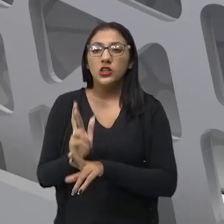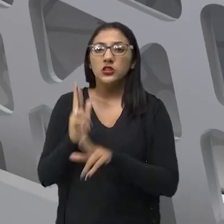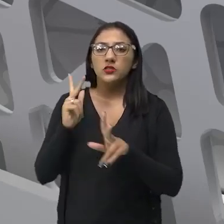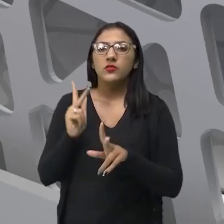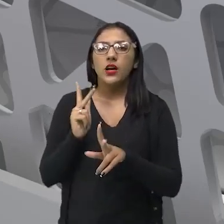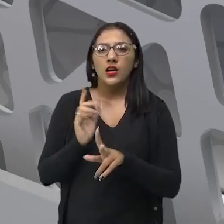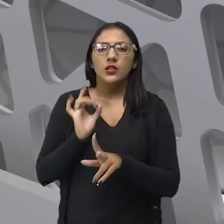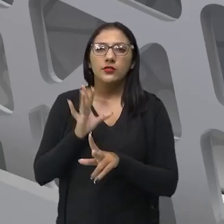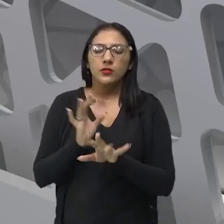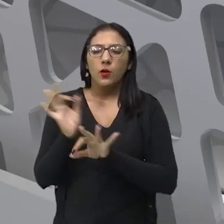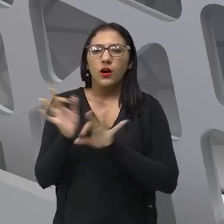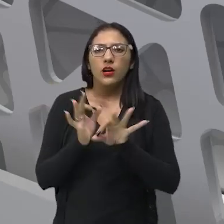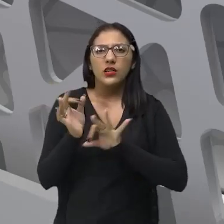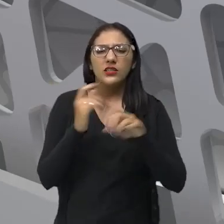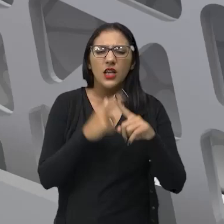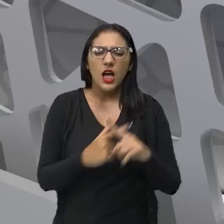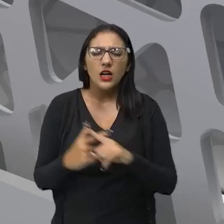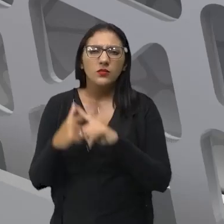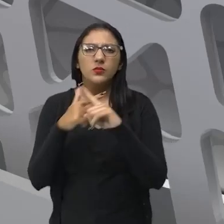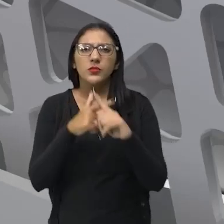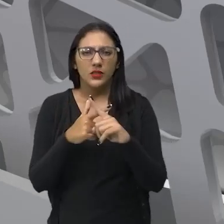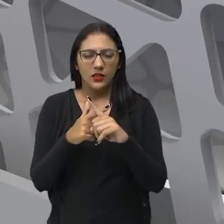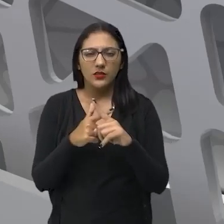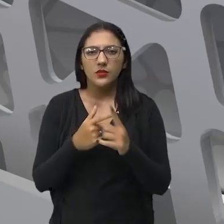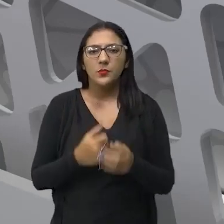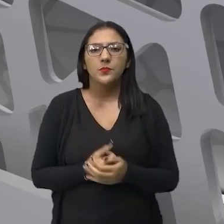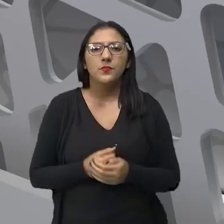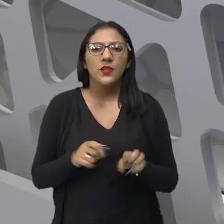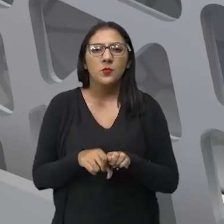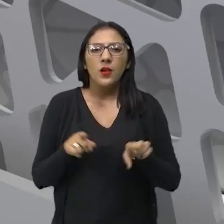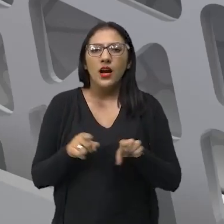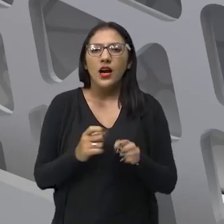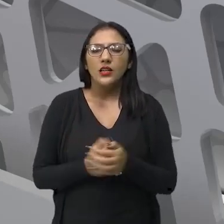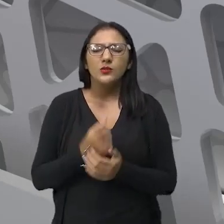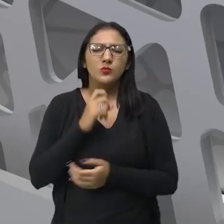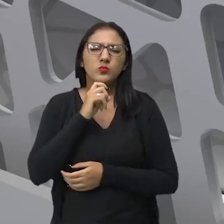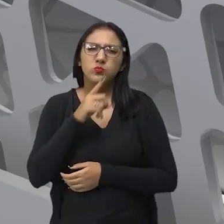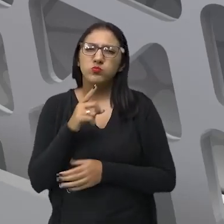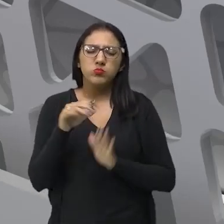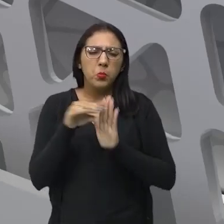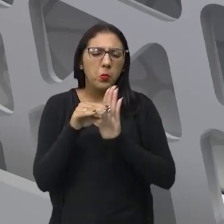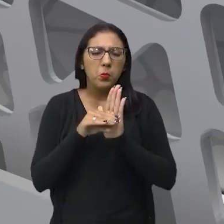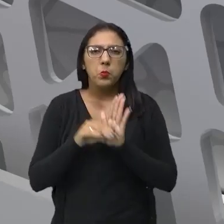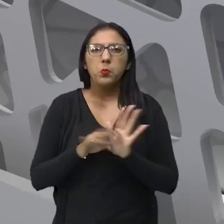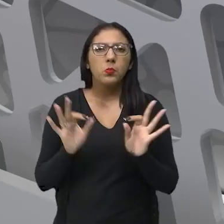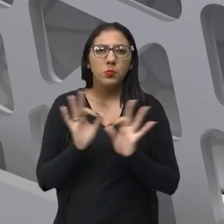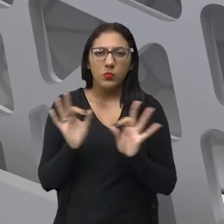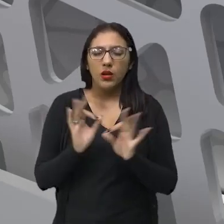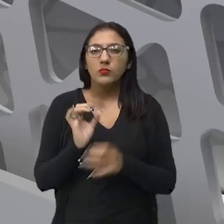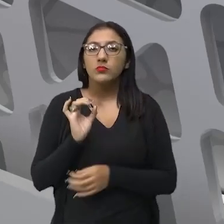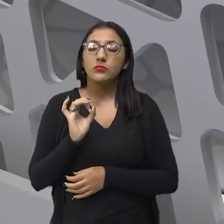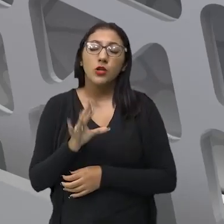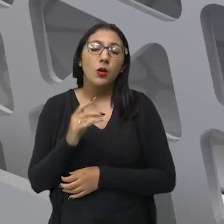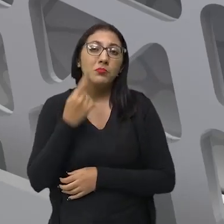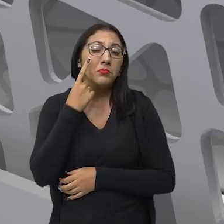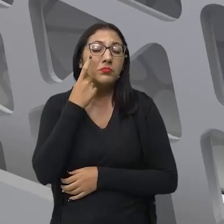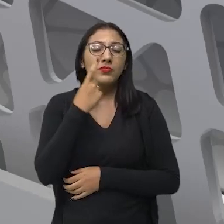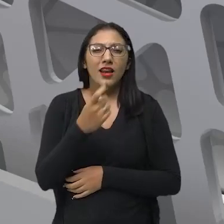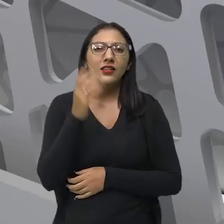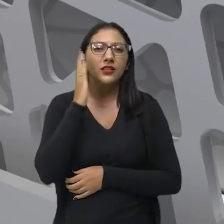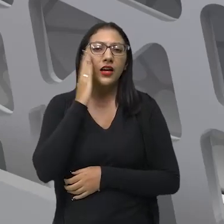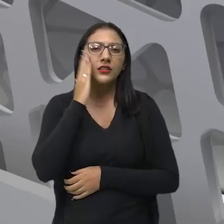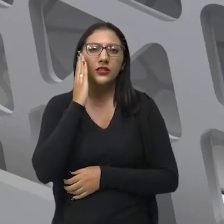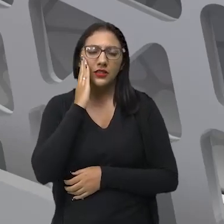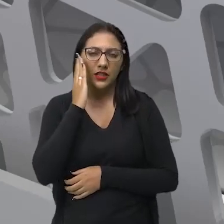que simplesmente pegar os dois e multiplicar, tá bom? Então, por isso que a gente não coloca isso como regra, tá bom? É sempre interessante obter